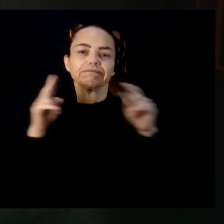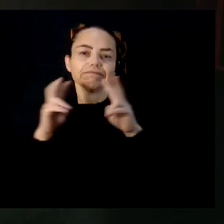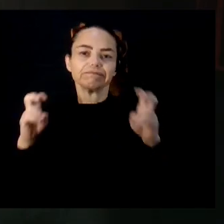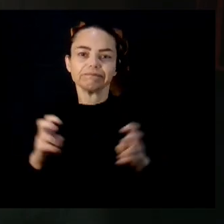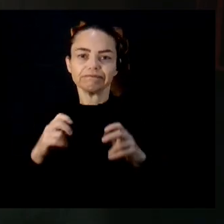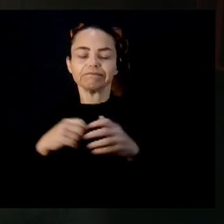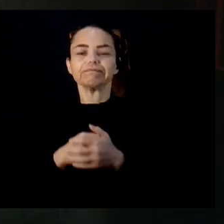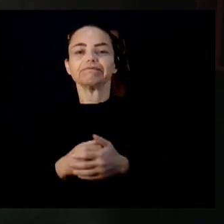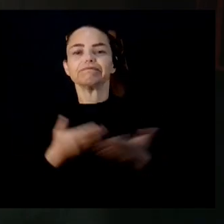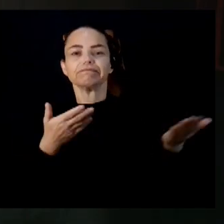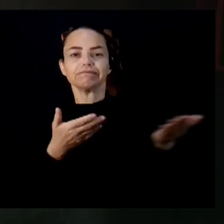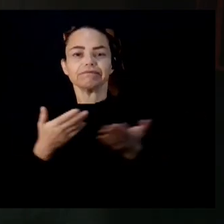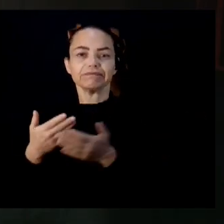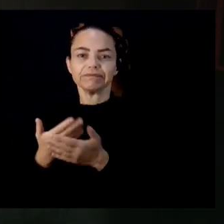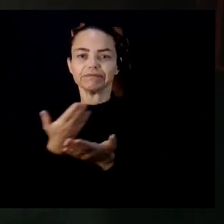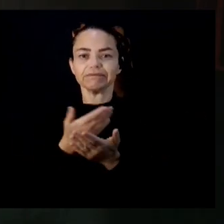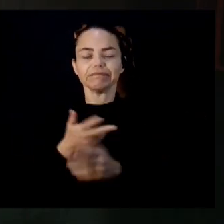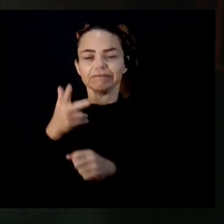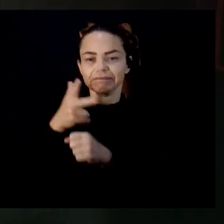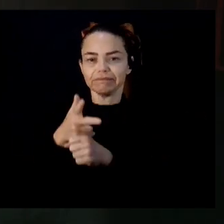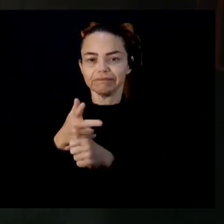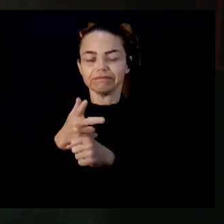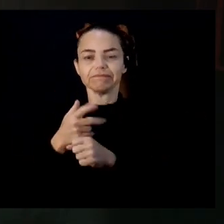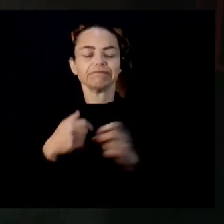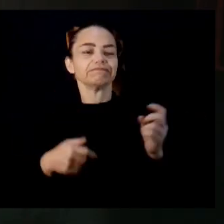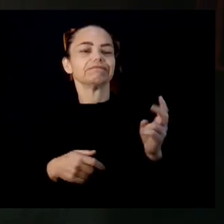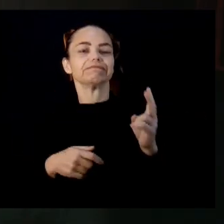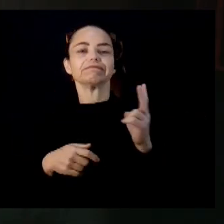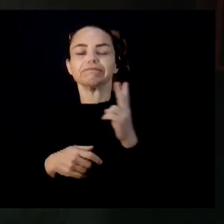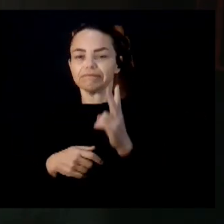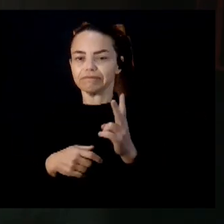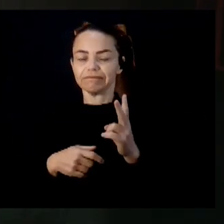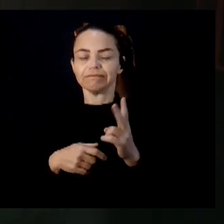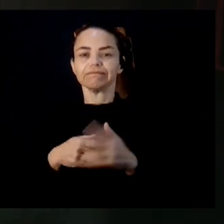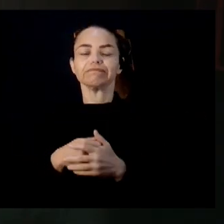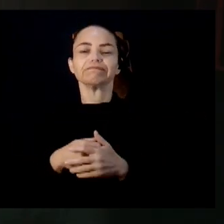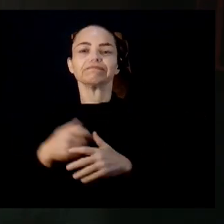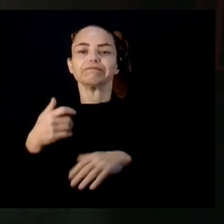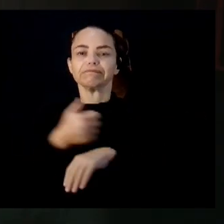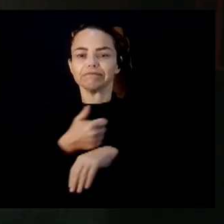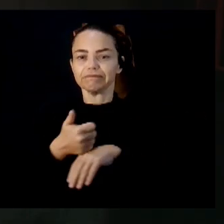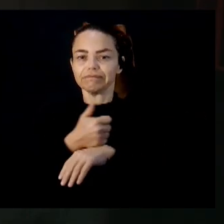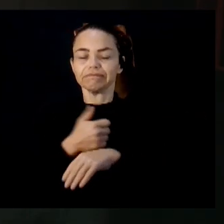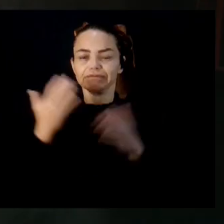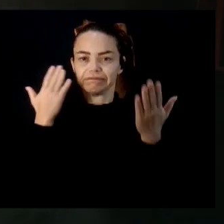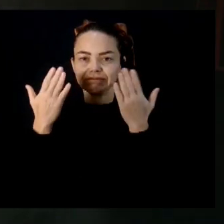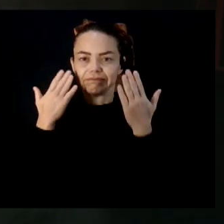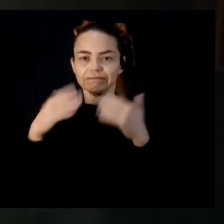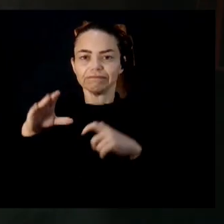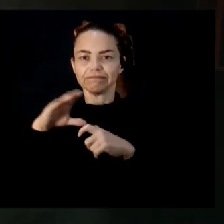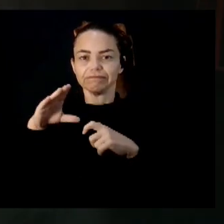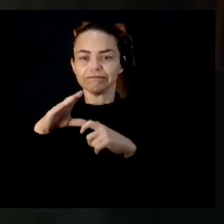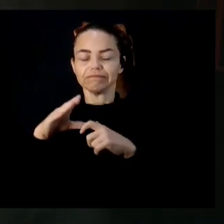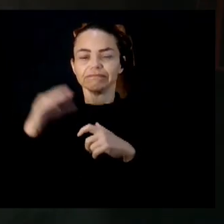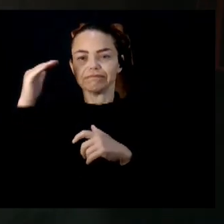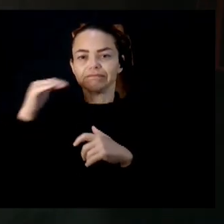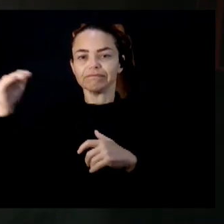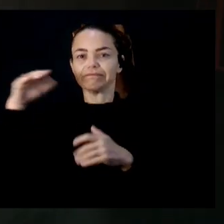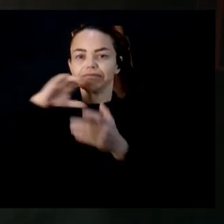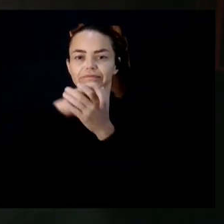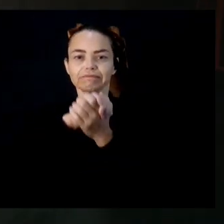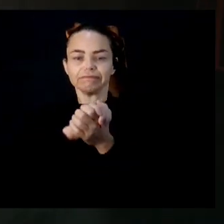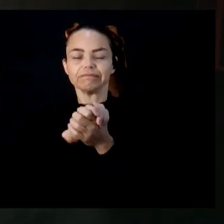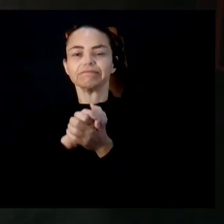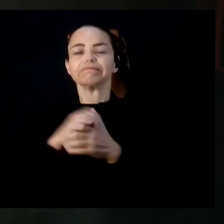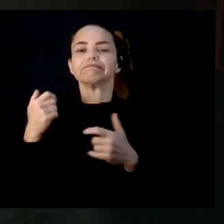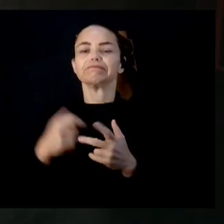recebemos hoje no Estúdio Câmara duas especialistas. Júlia Medeiros, que é psicóloga clínica de adultos e casais, especialista